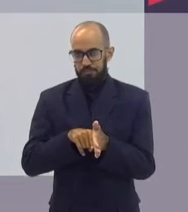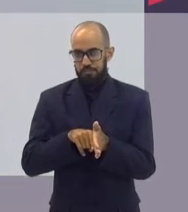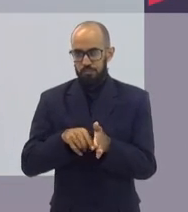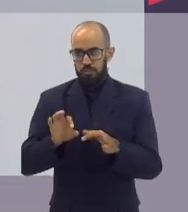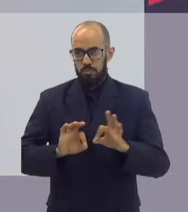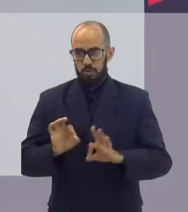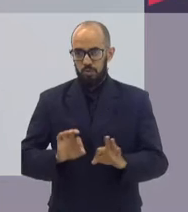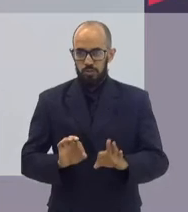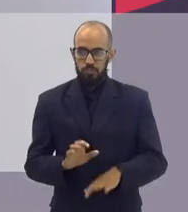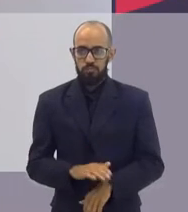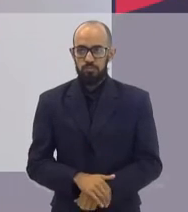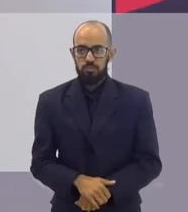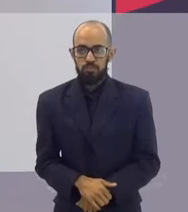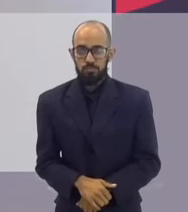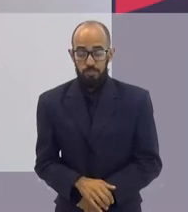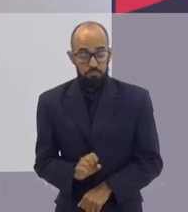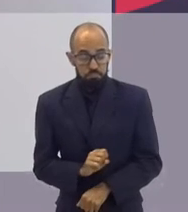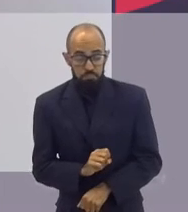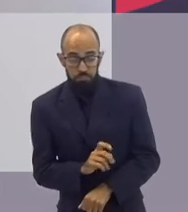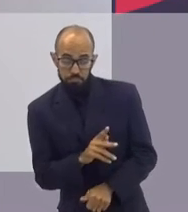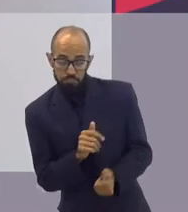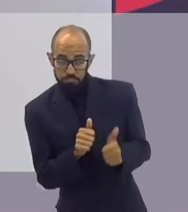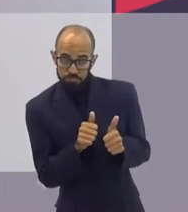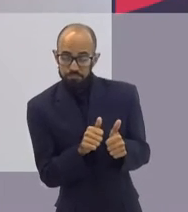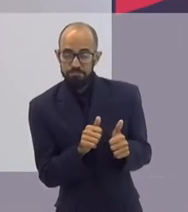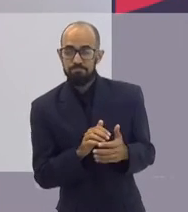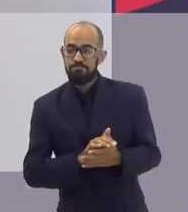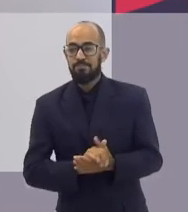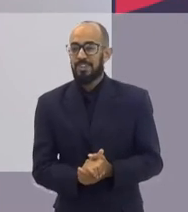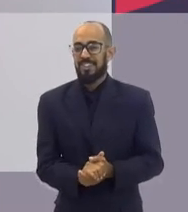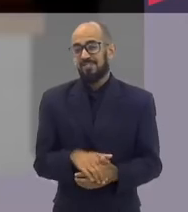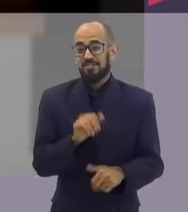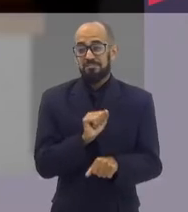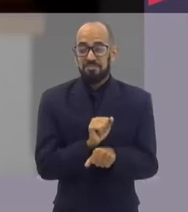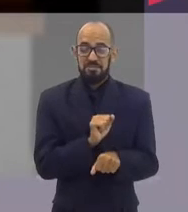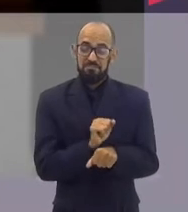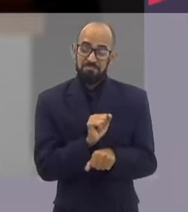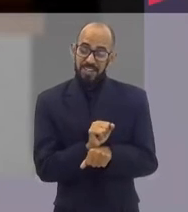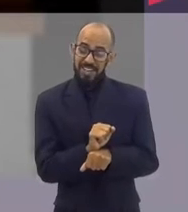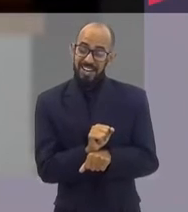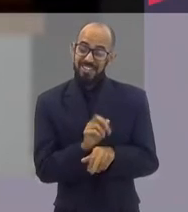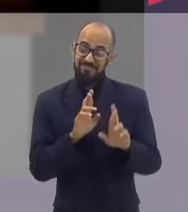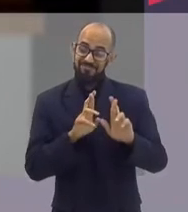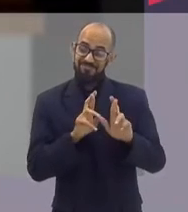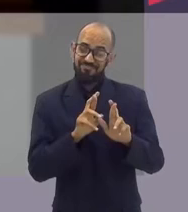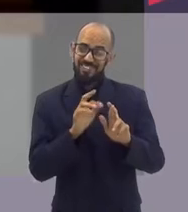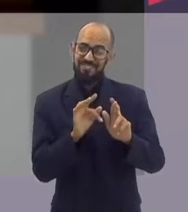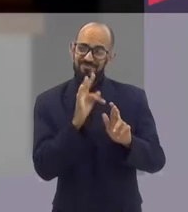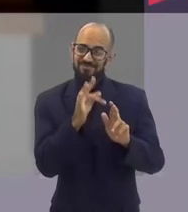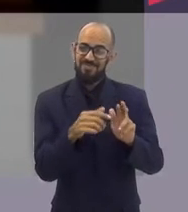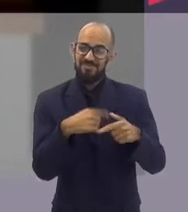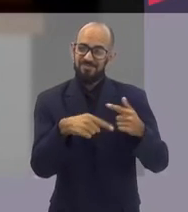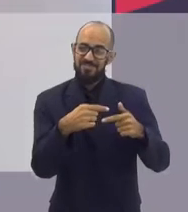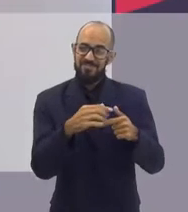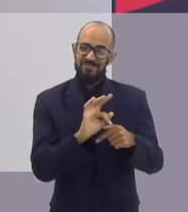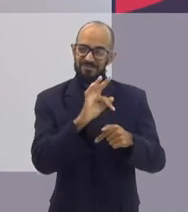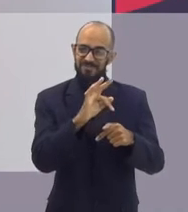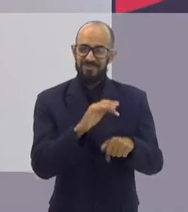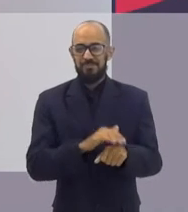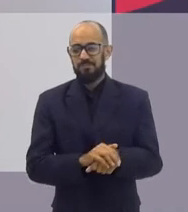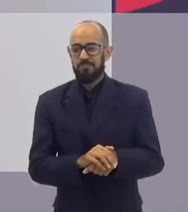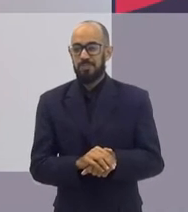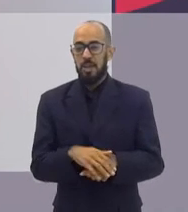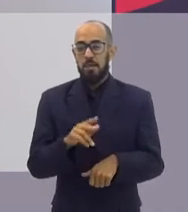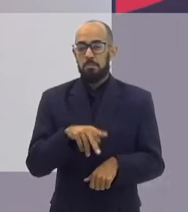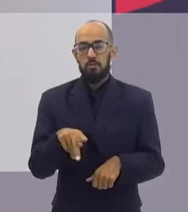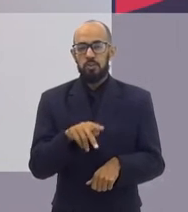participe desse projeto. Entendi. Tudo bem. Vamos aguardar, então, quem sabe, uma próxima pauta.